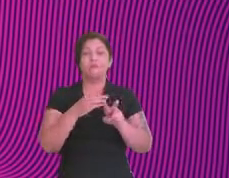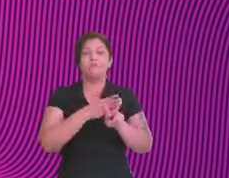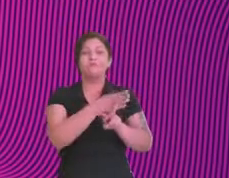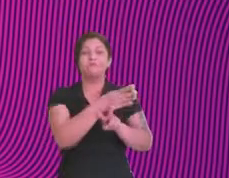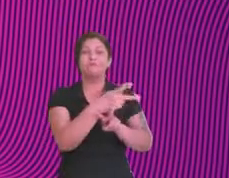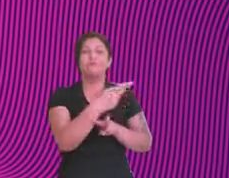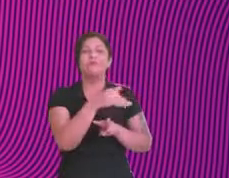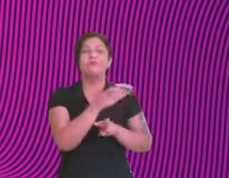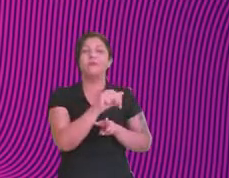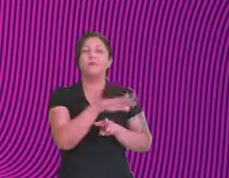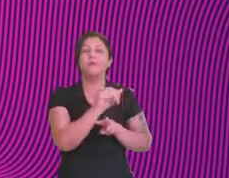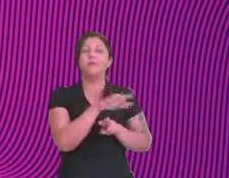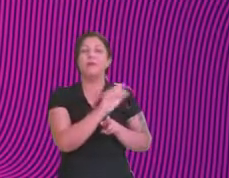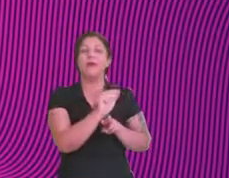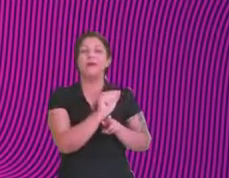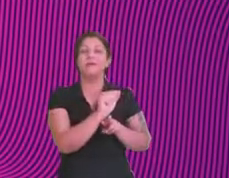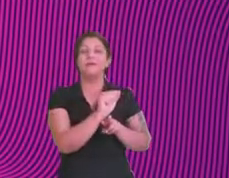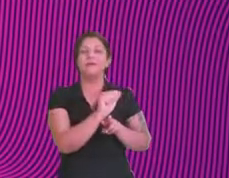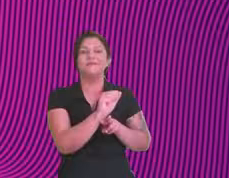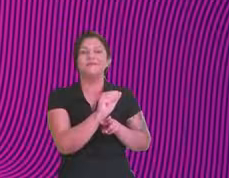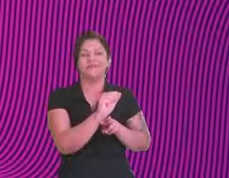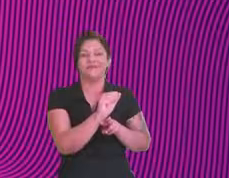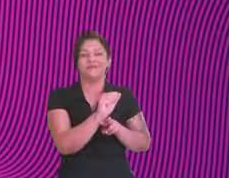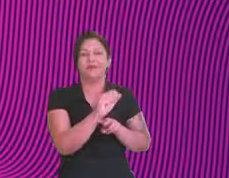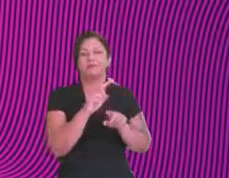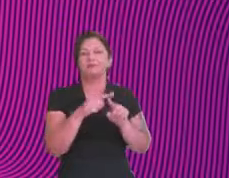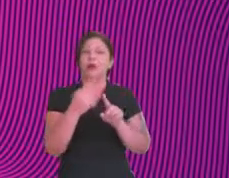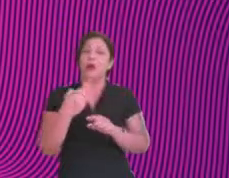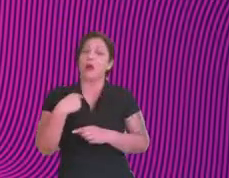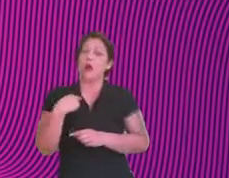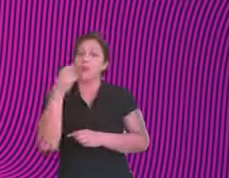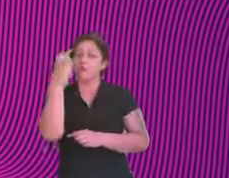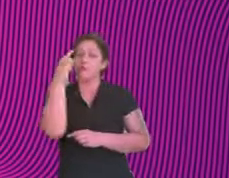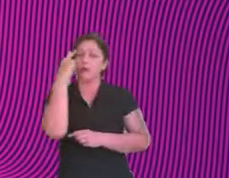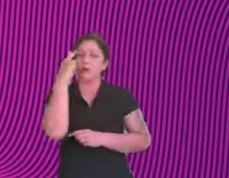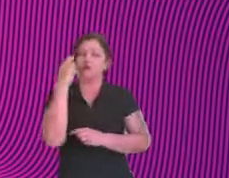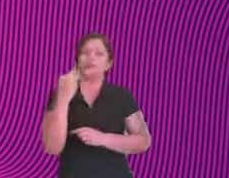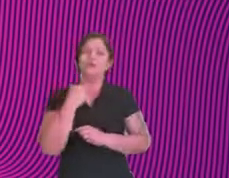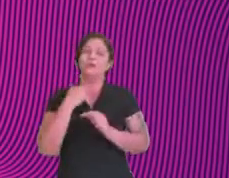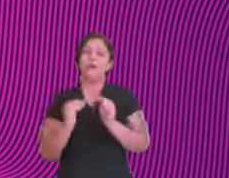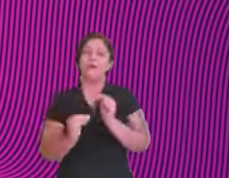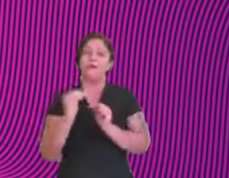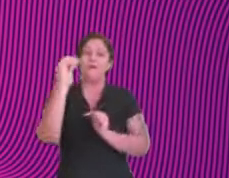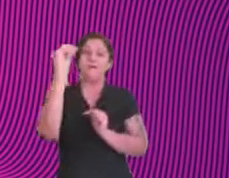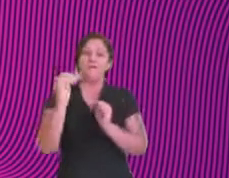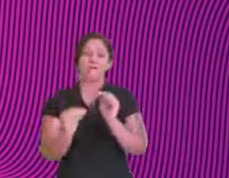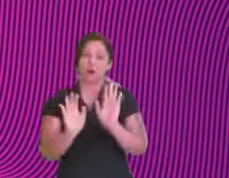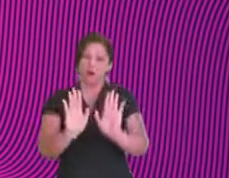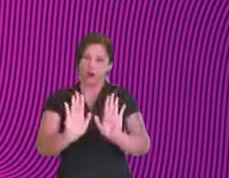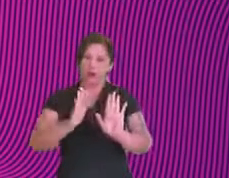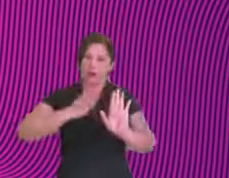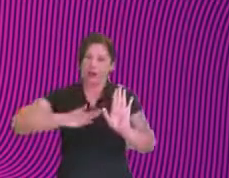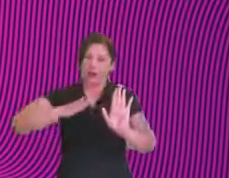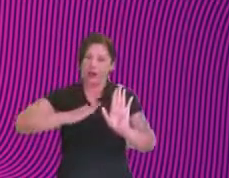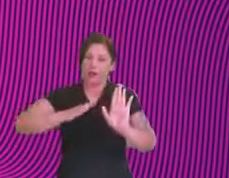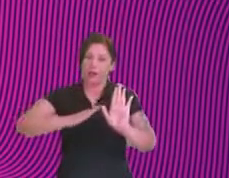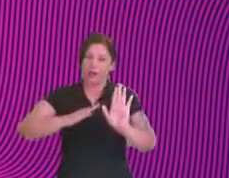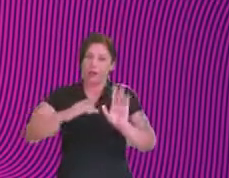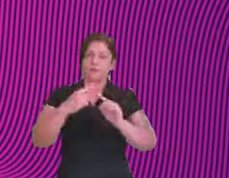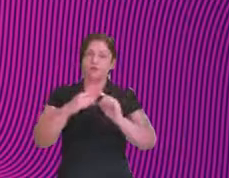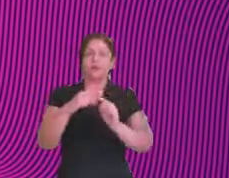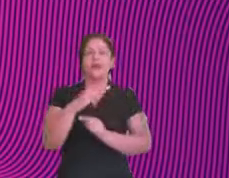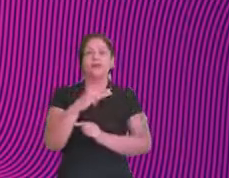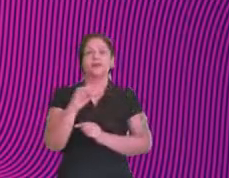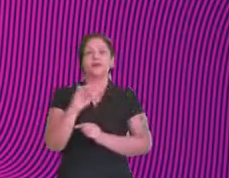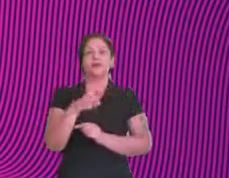citorredução primária. Mas eu acho que nem 8 nem 80. Eu acho que hoje a gente tem a laparoscopia para avaliar a